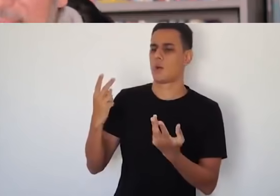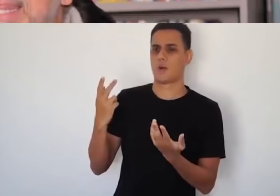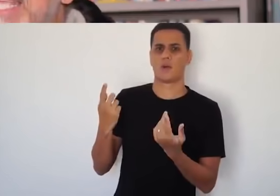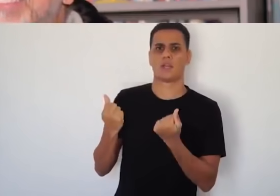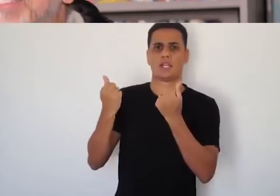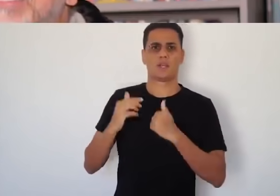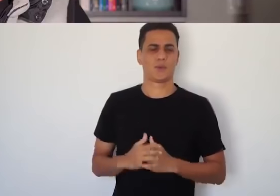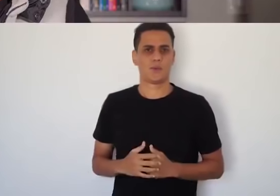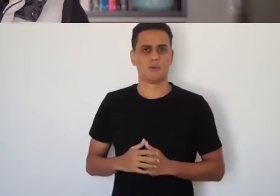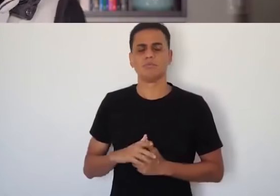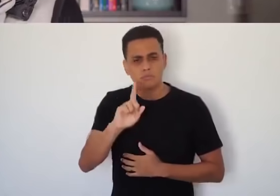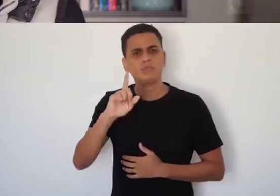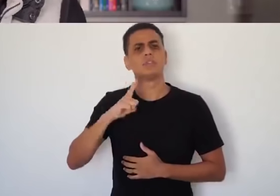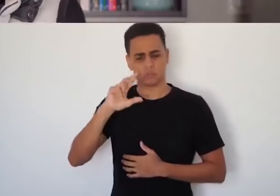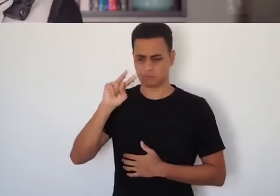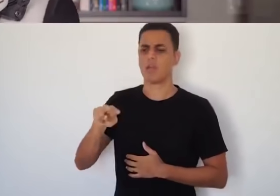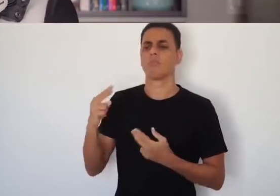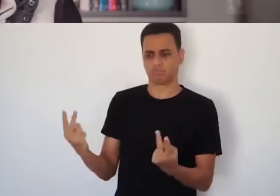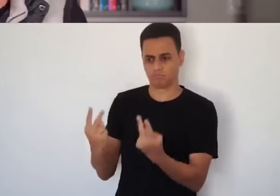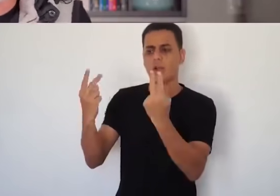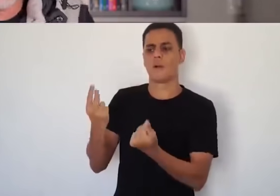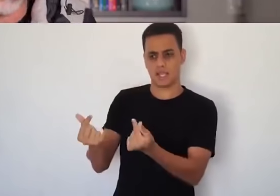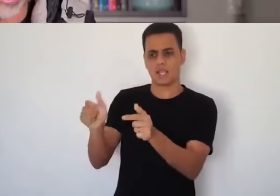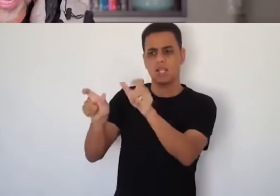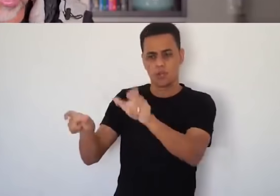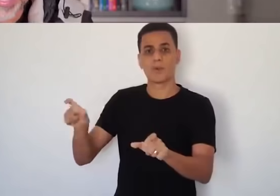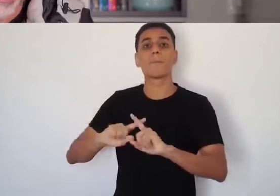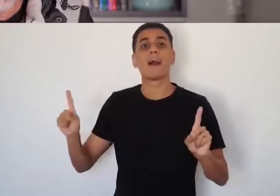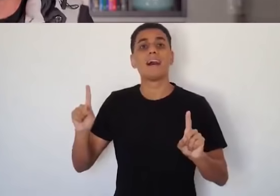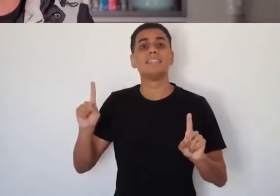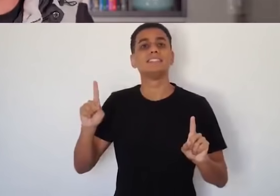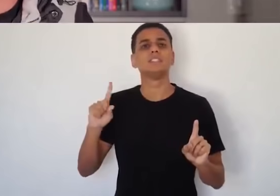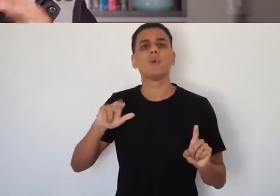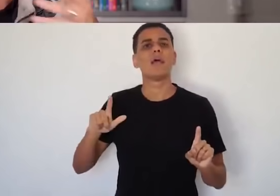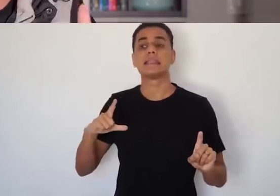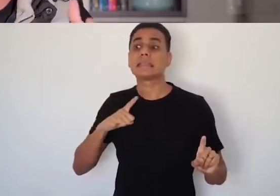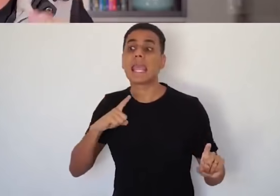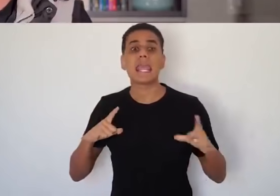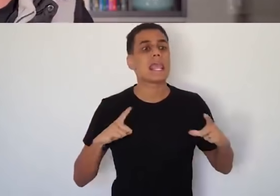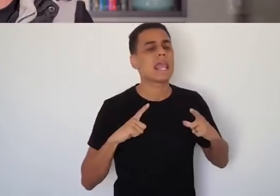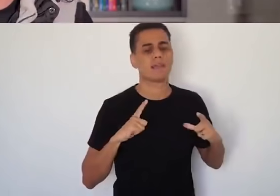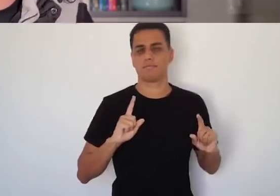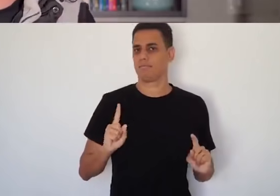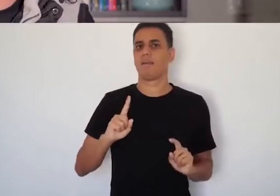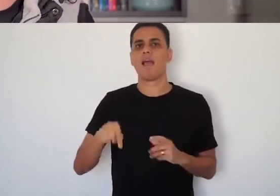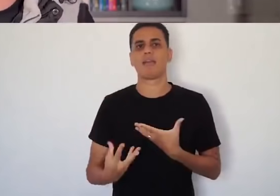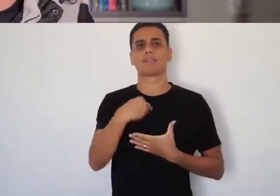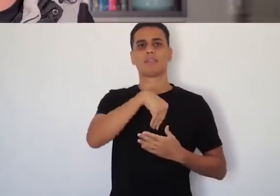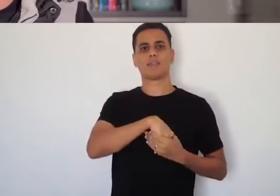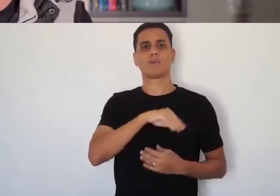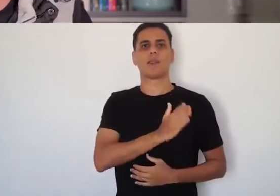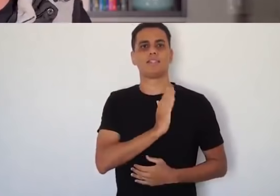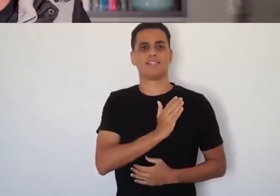se fala destas ações, dessas obras que refletem o credo, elas transcendem o